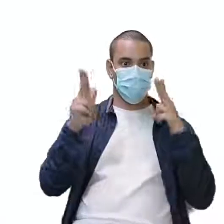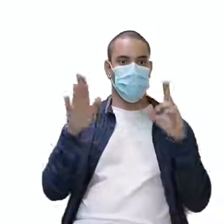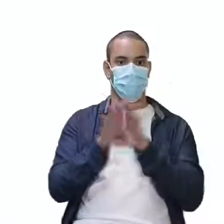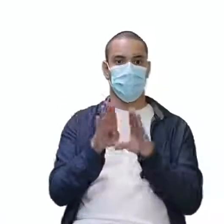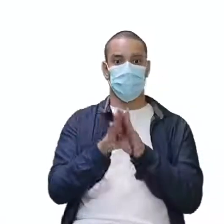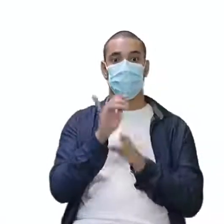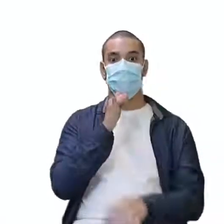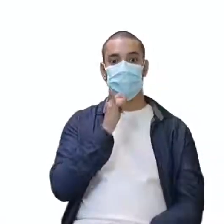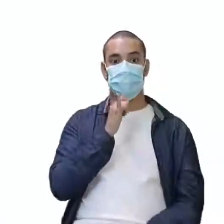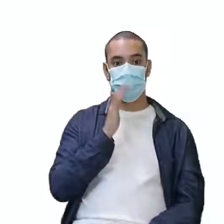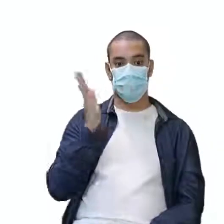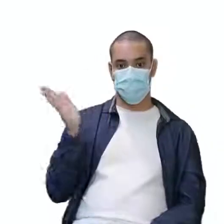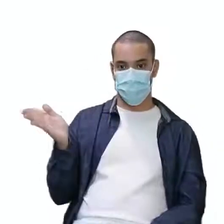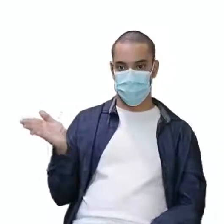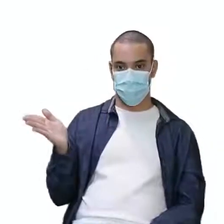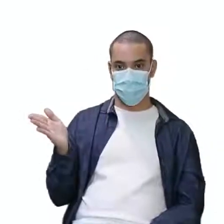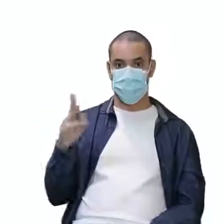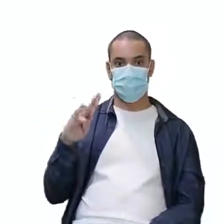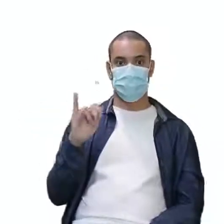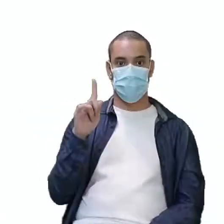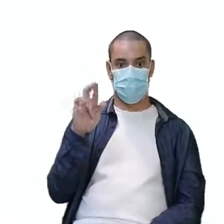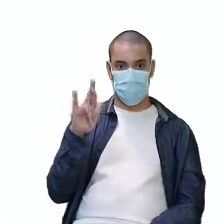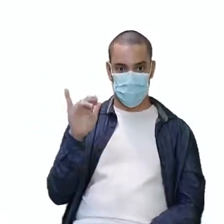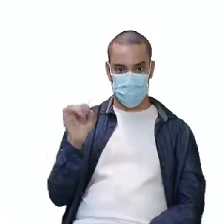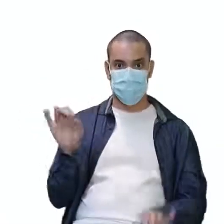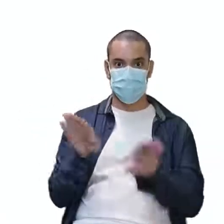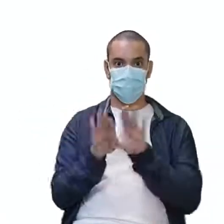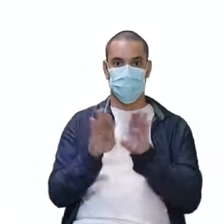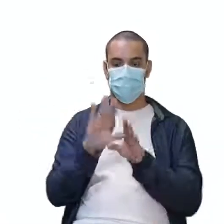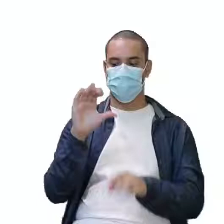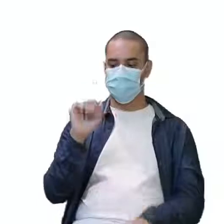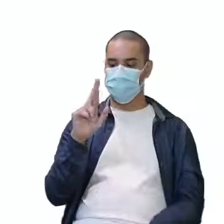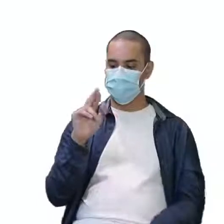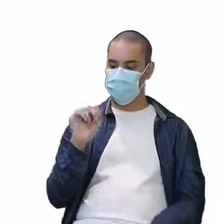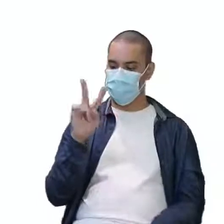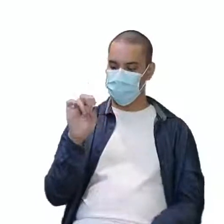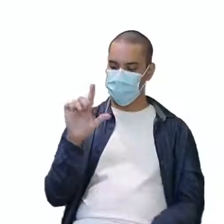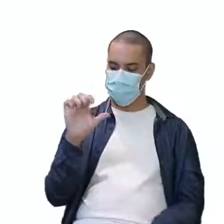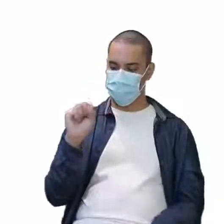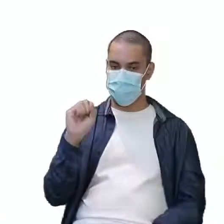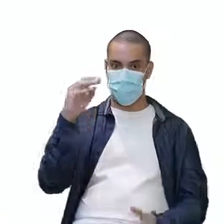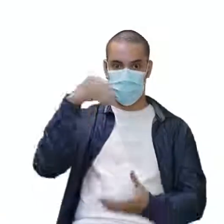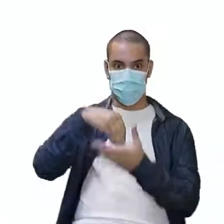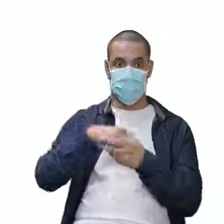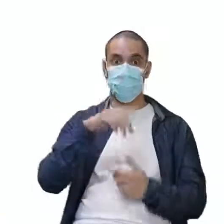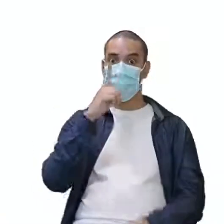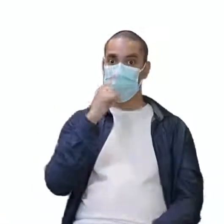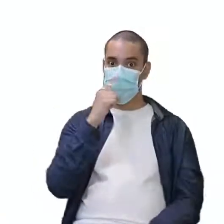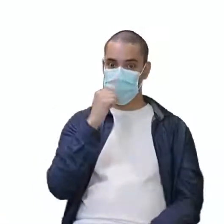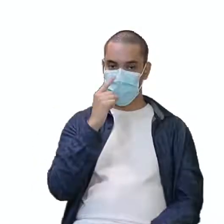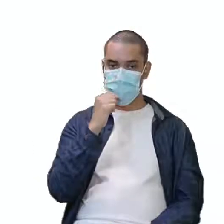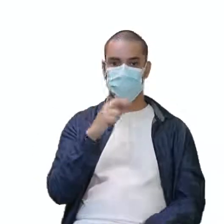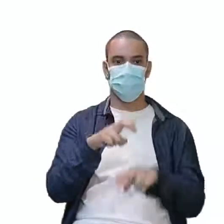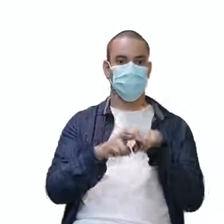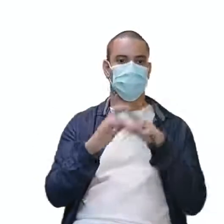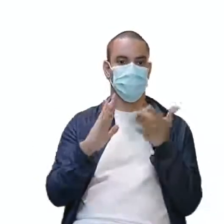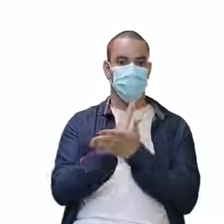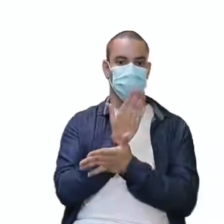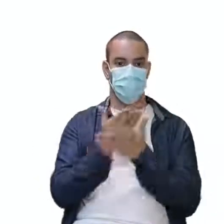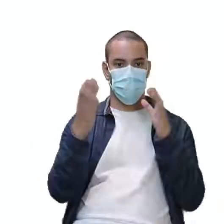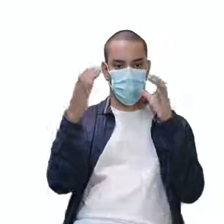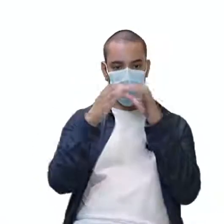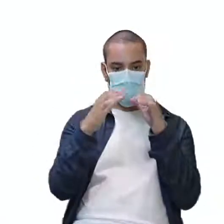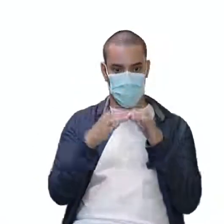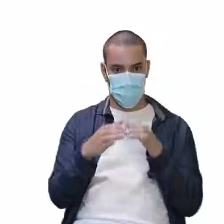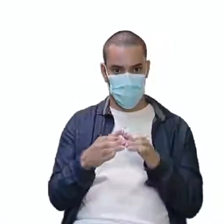no exemplo das hidras, das caravelas, que a gente deu o exemplo. Isso no ambiente aquático. Então, alguns grupos vão